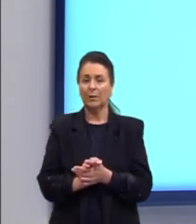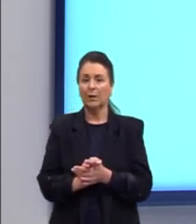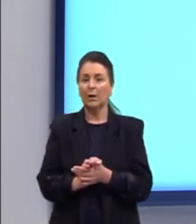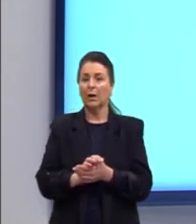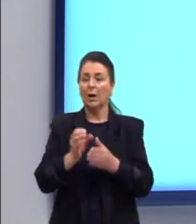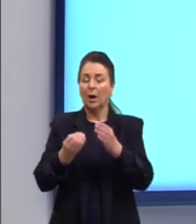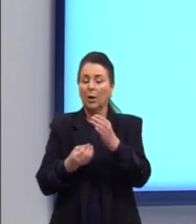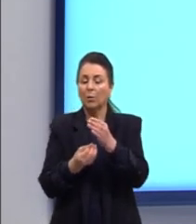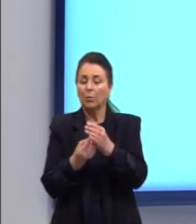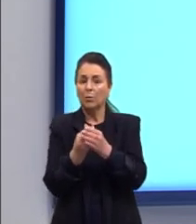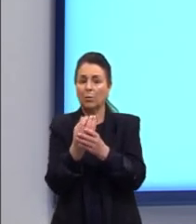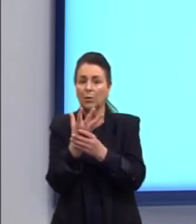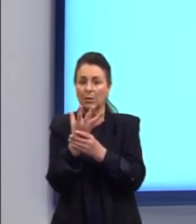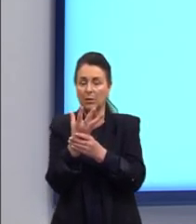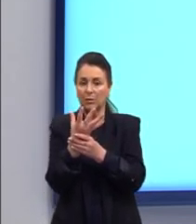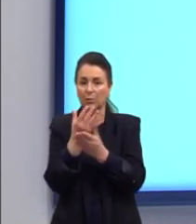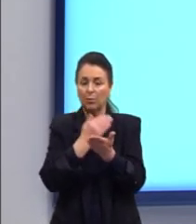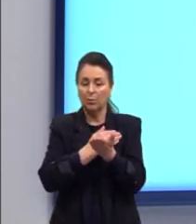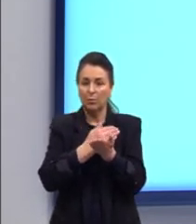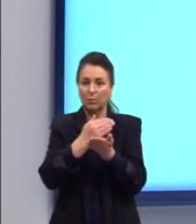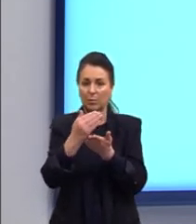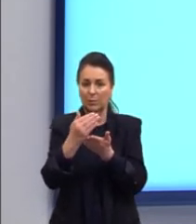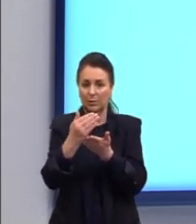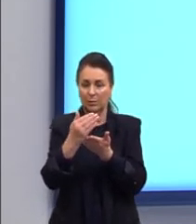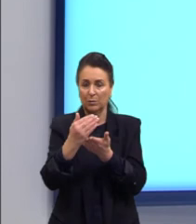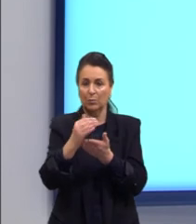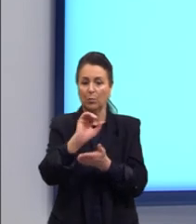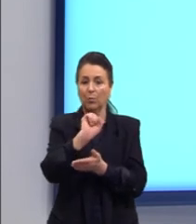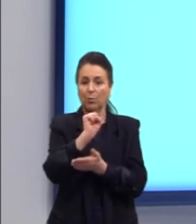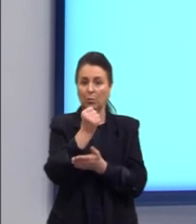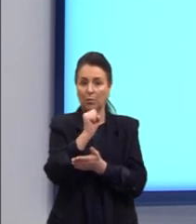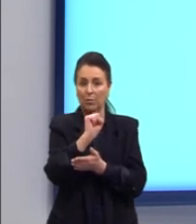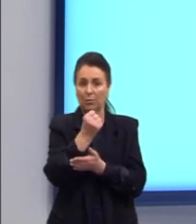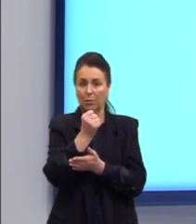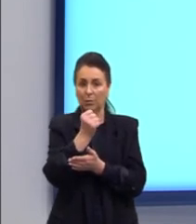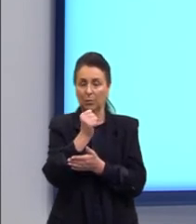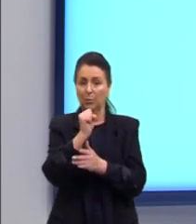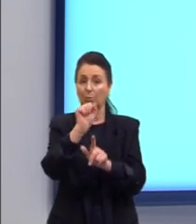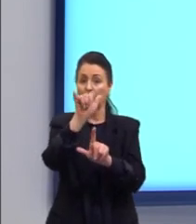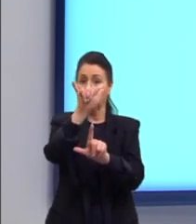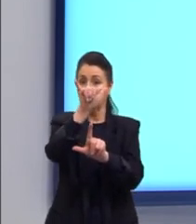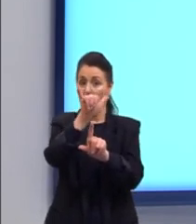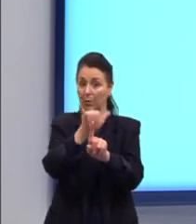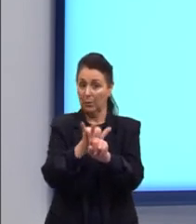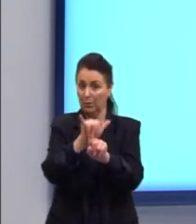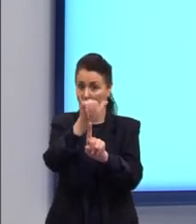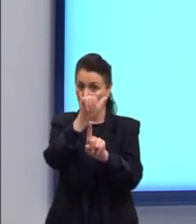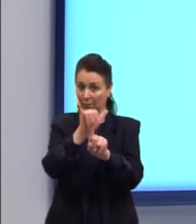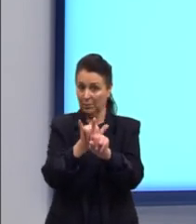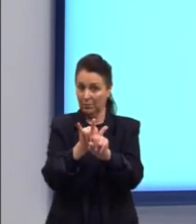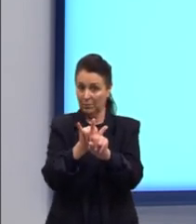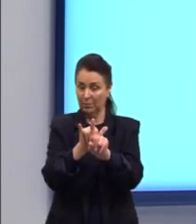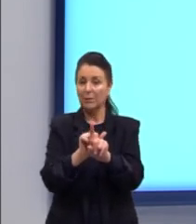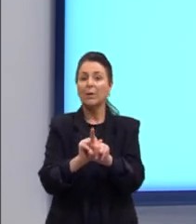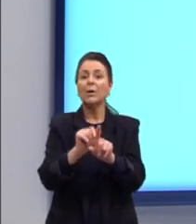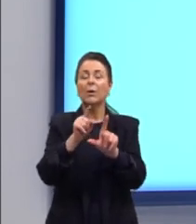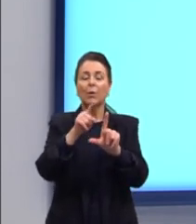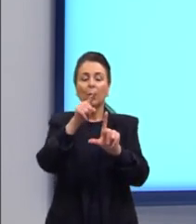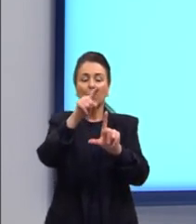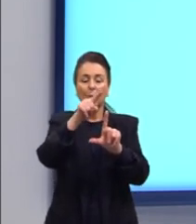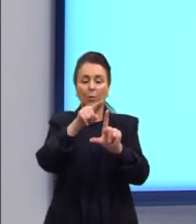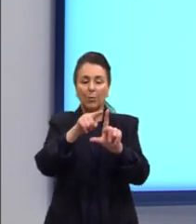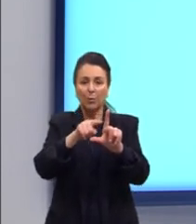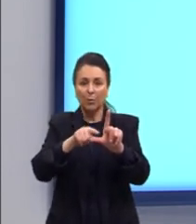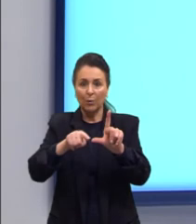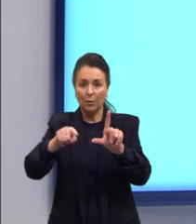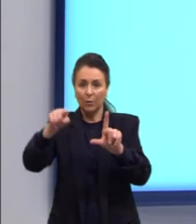fosse né aqui traçada no ponto 88 do Y nós teríamos que o nosso gráfico cortaria a origem